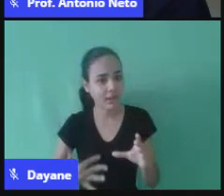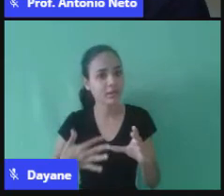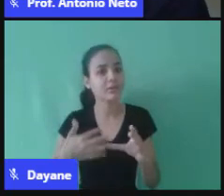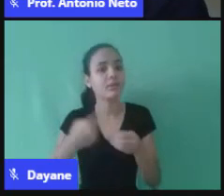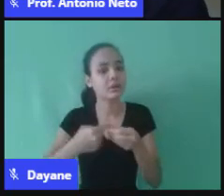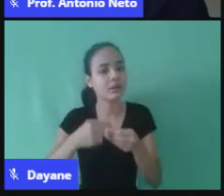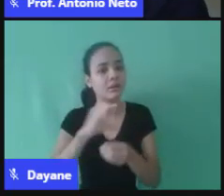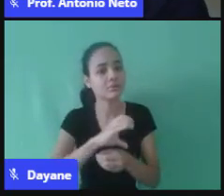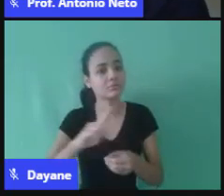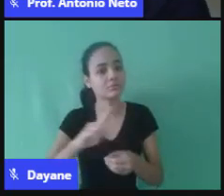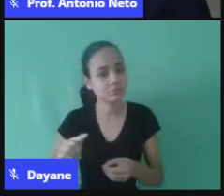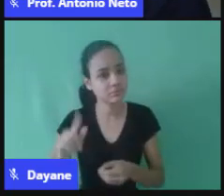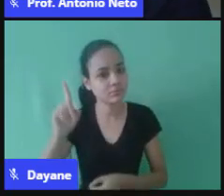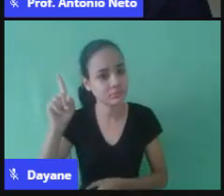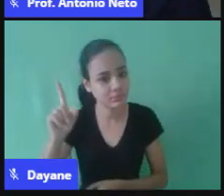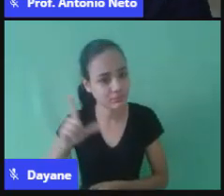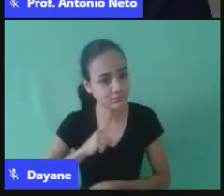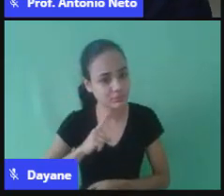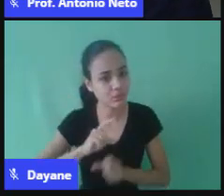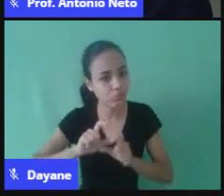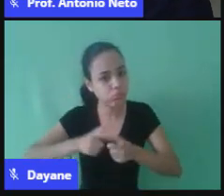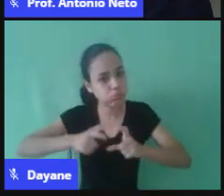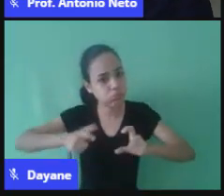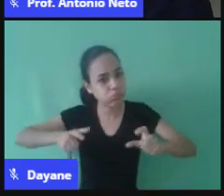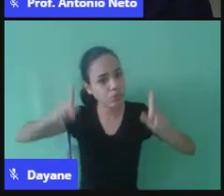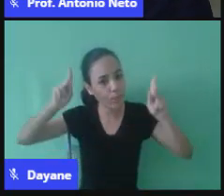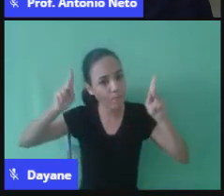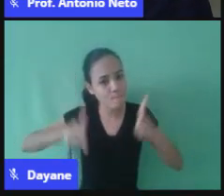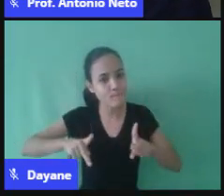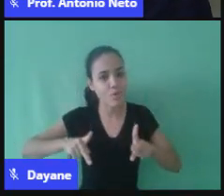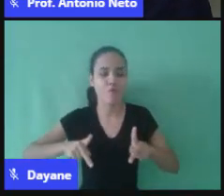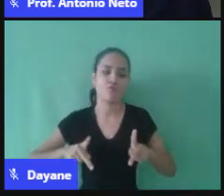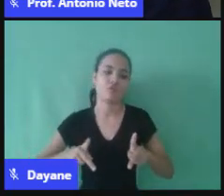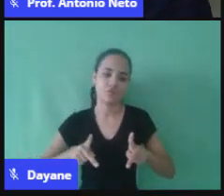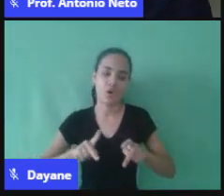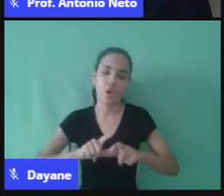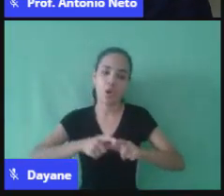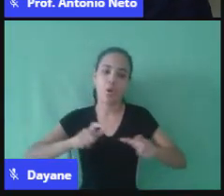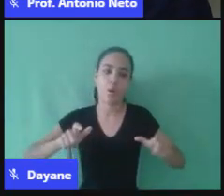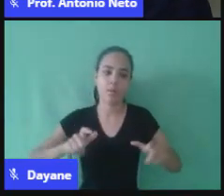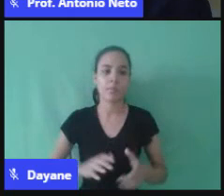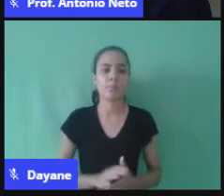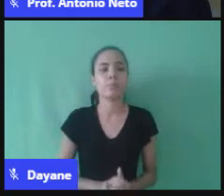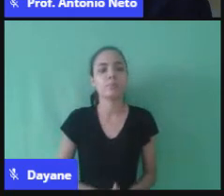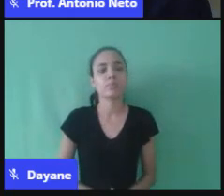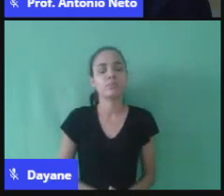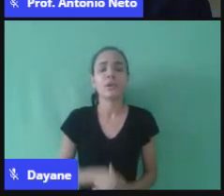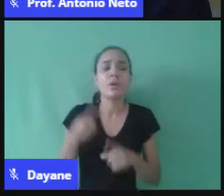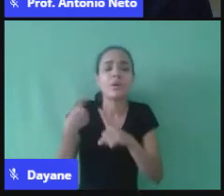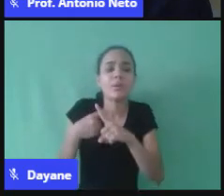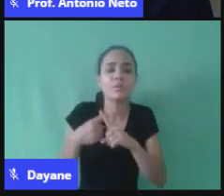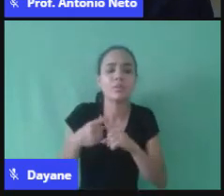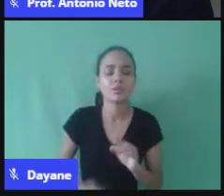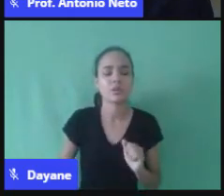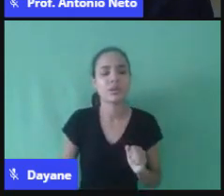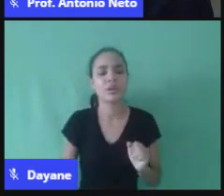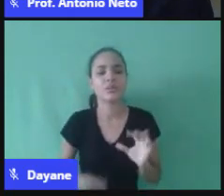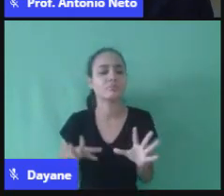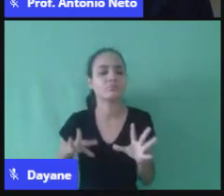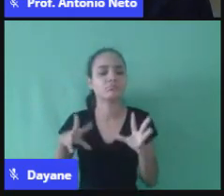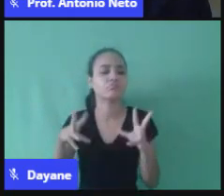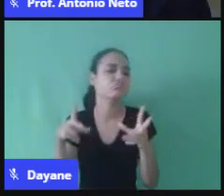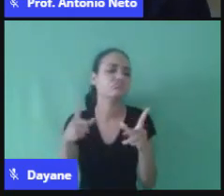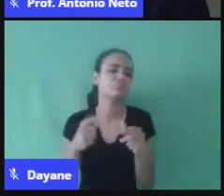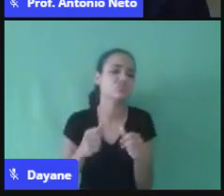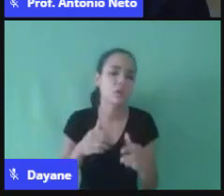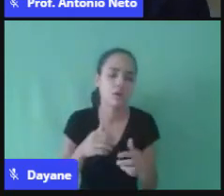populacional em cima da migração, né? E por que todo mundo se encanta, vem para cá? Por